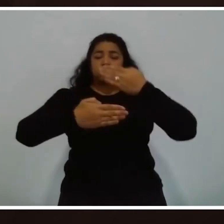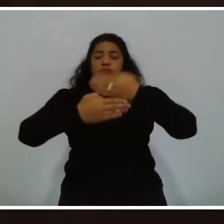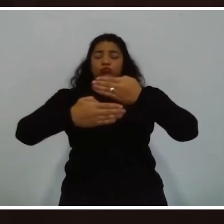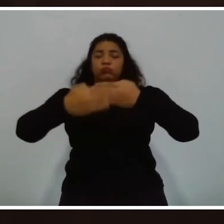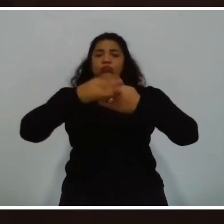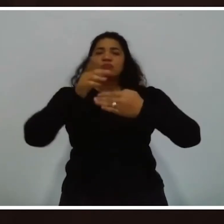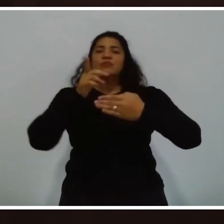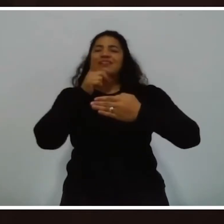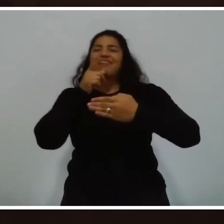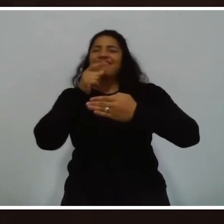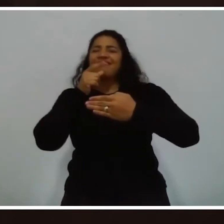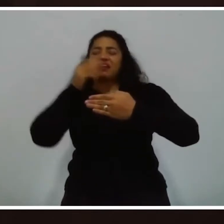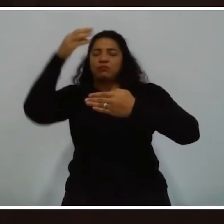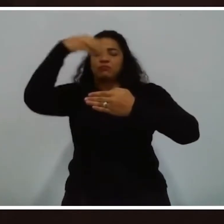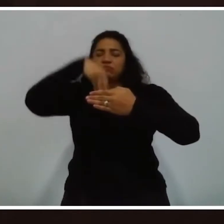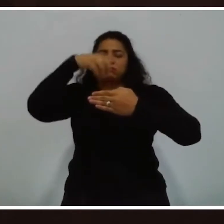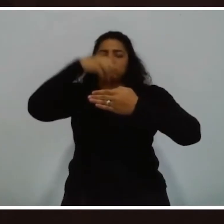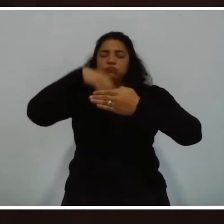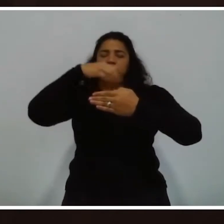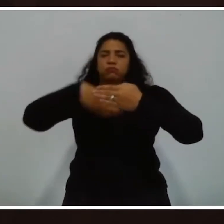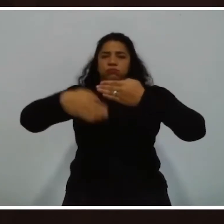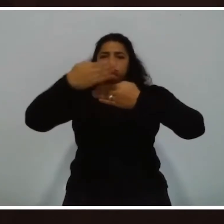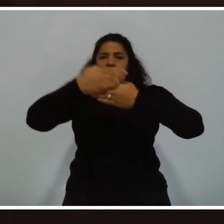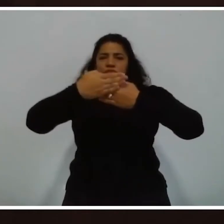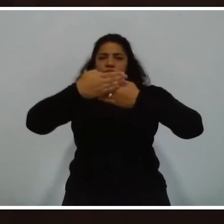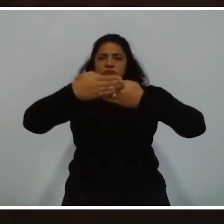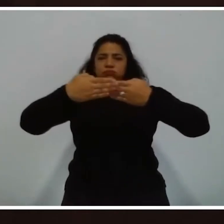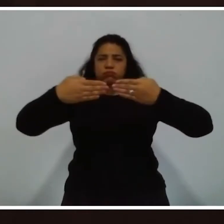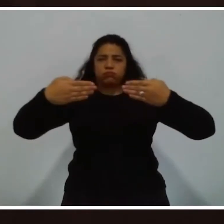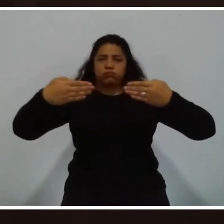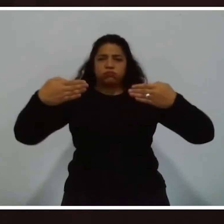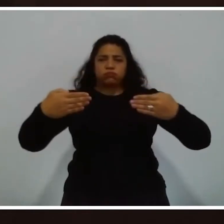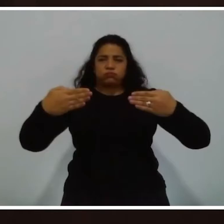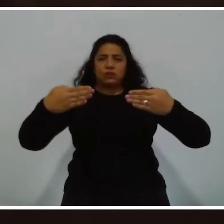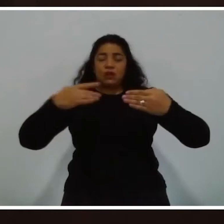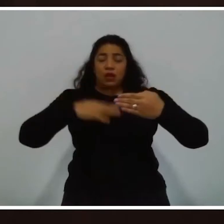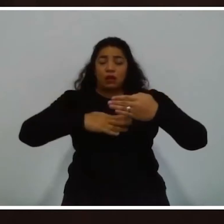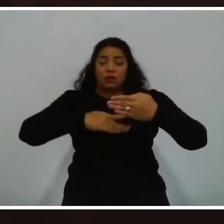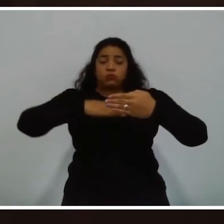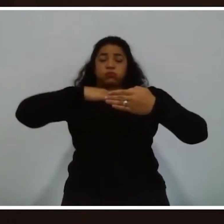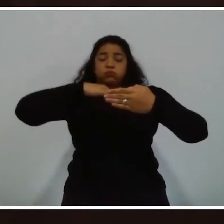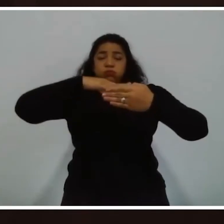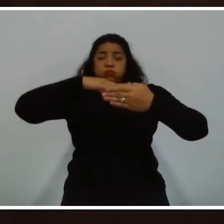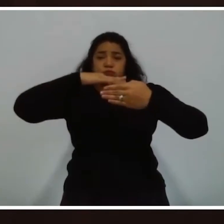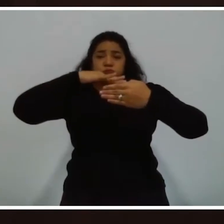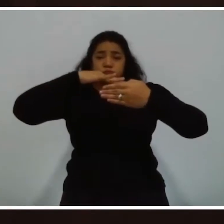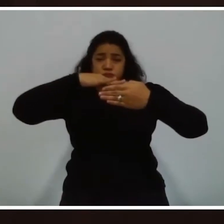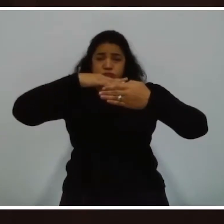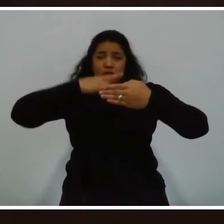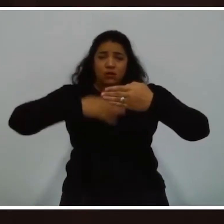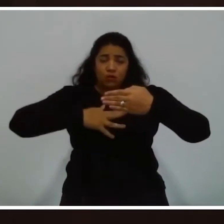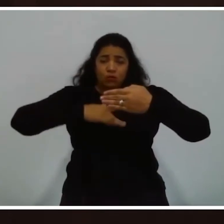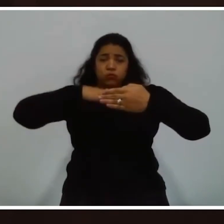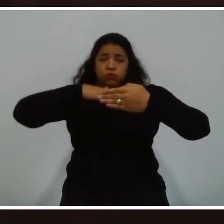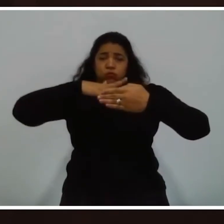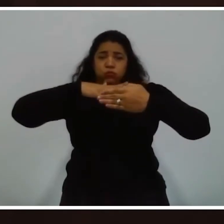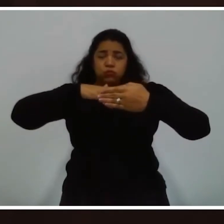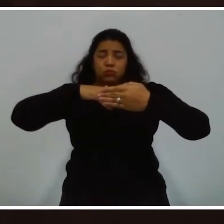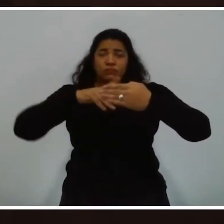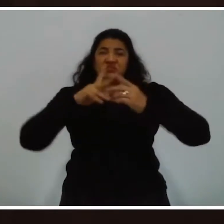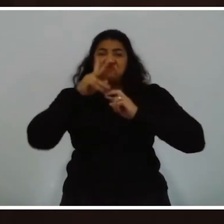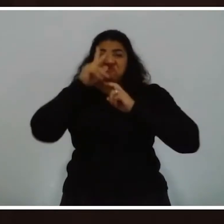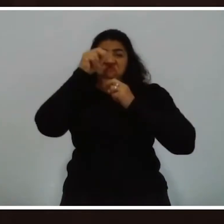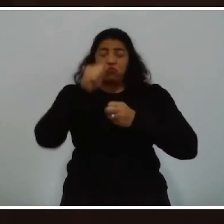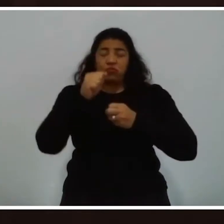numa barragem acumulando-se, né, uma água a uma altura muito grande, com uma grande pressão de água, e o Filho então